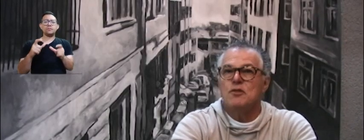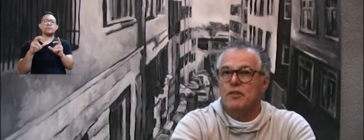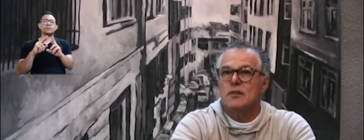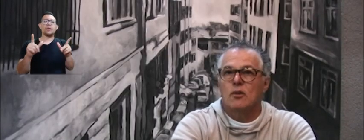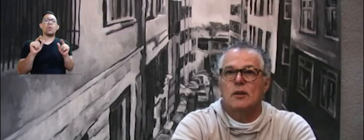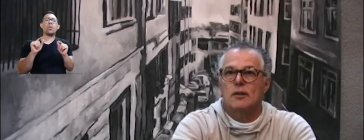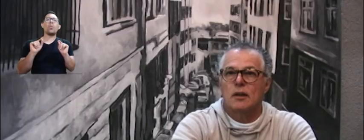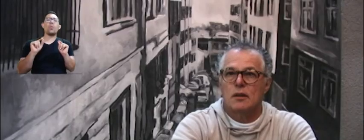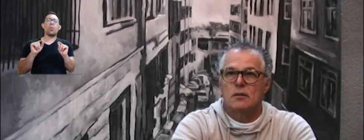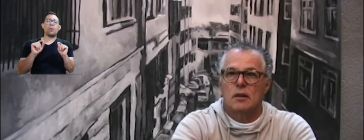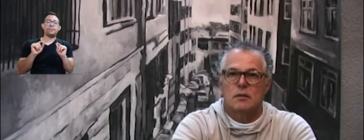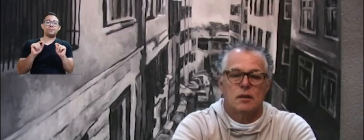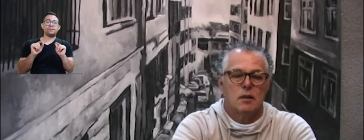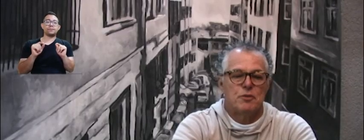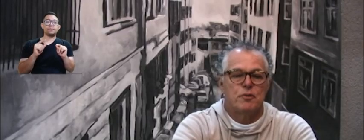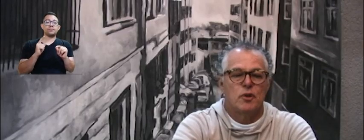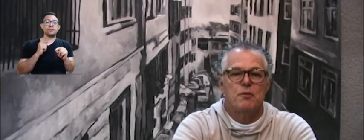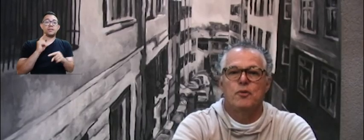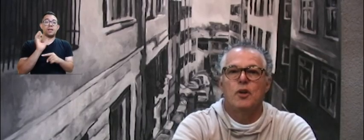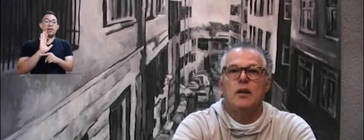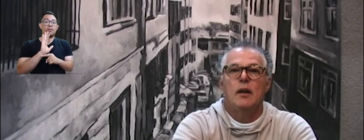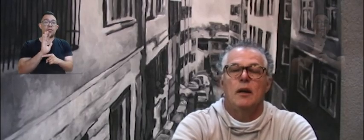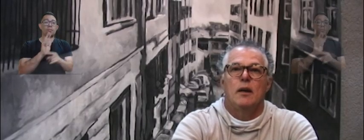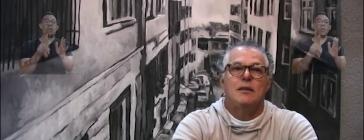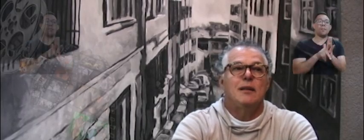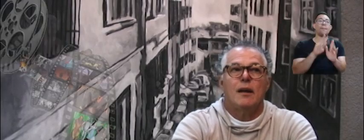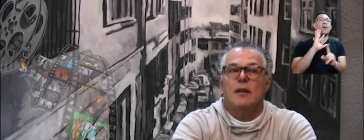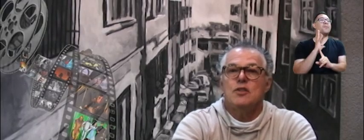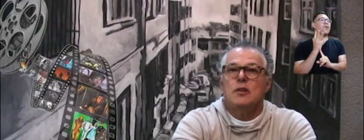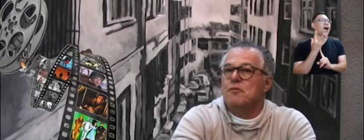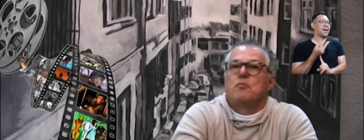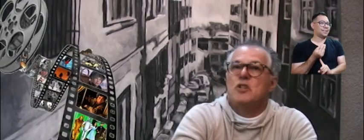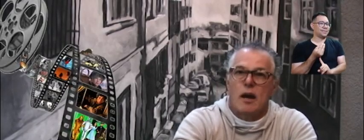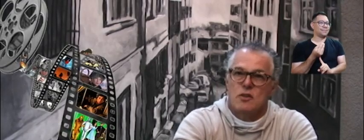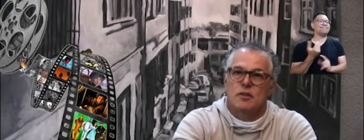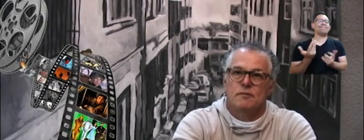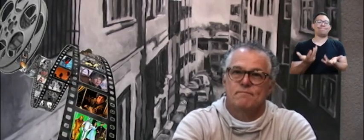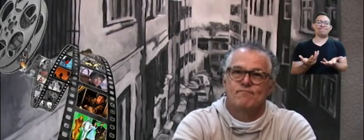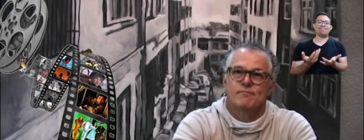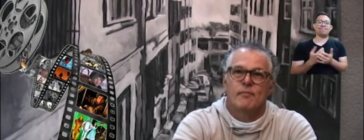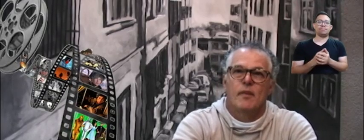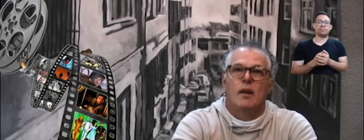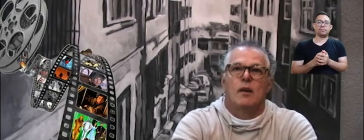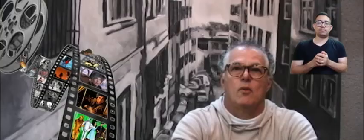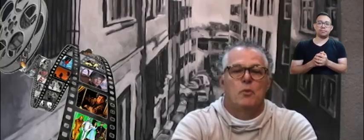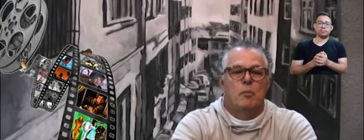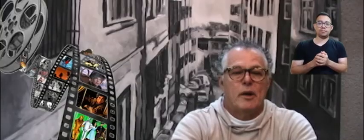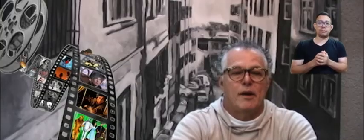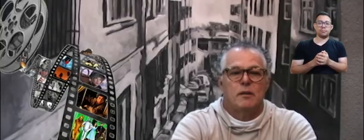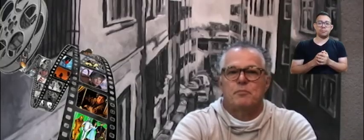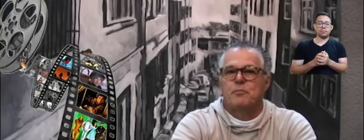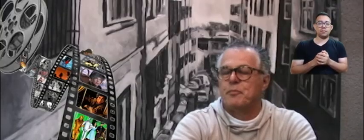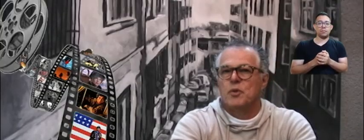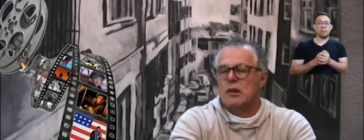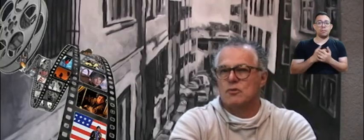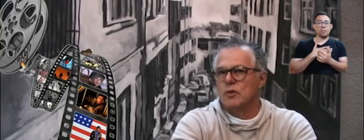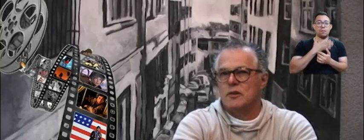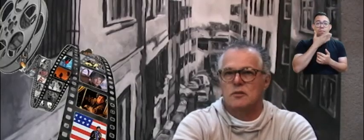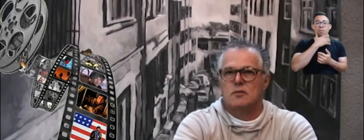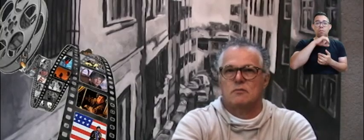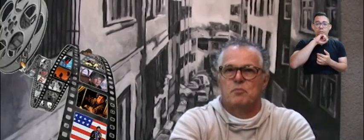que o grande diferencial da gramofone foi que ela tinha filme de arte. O meu pai,